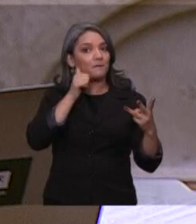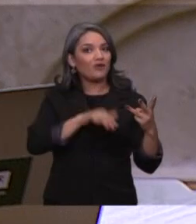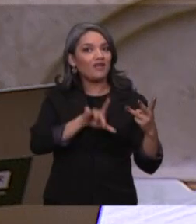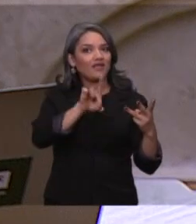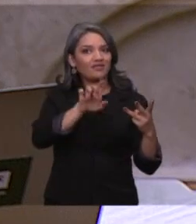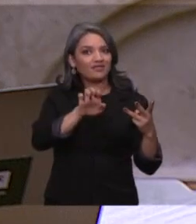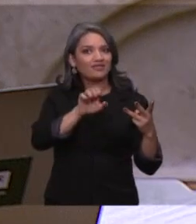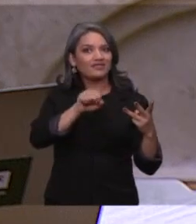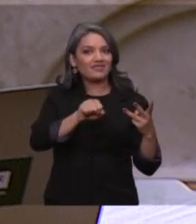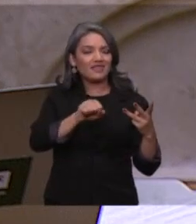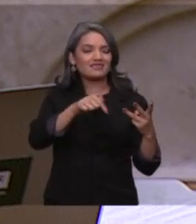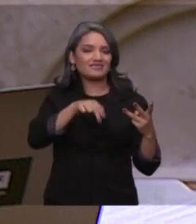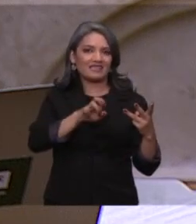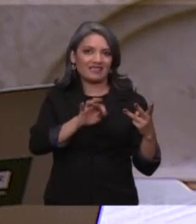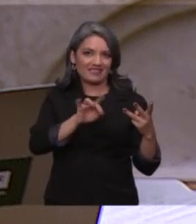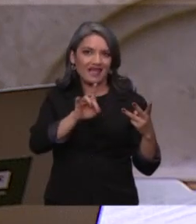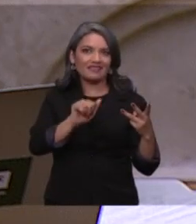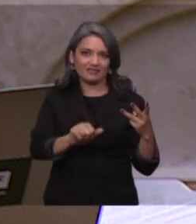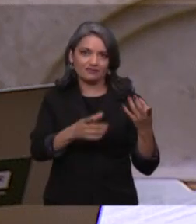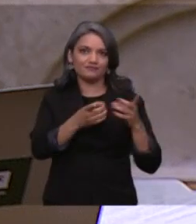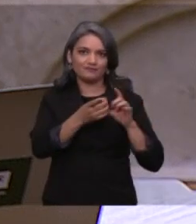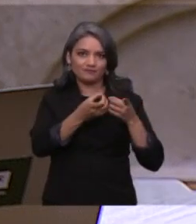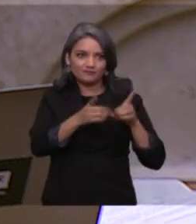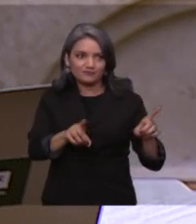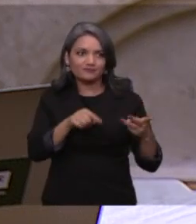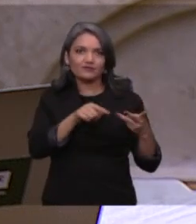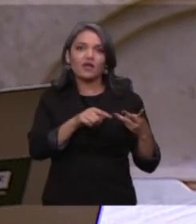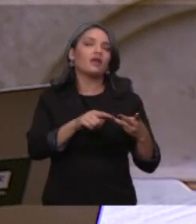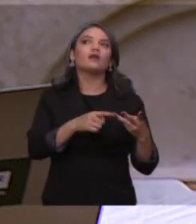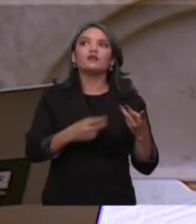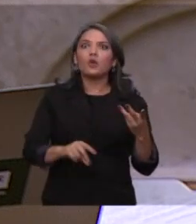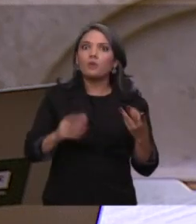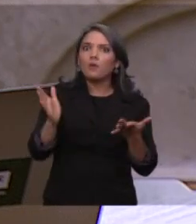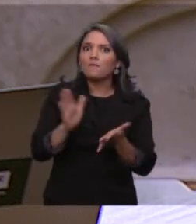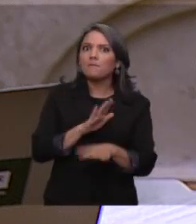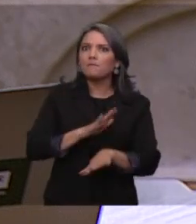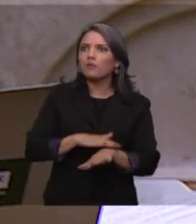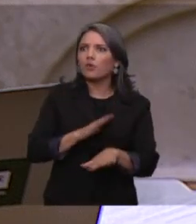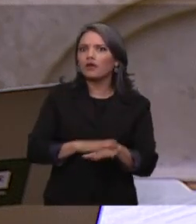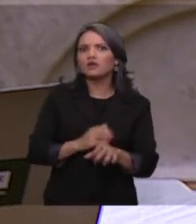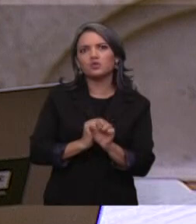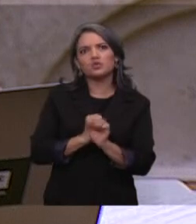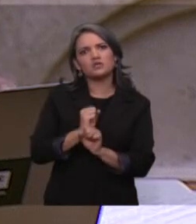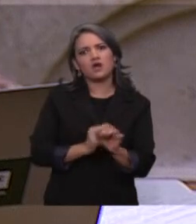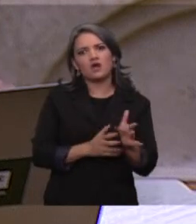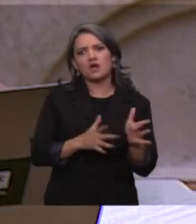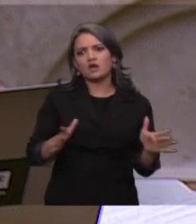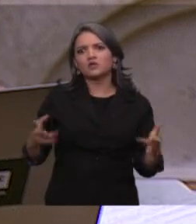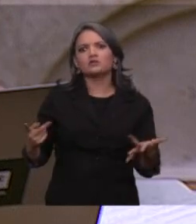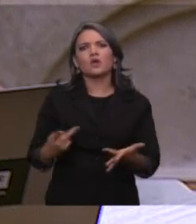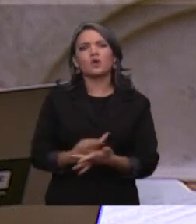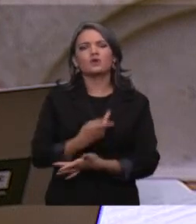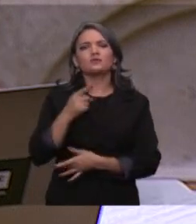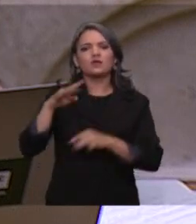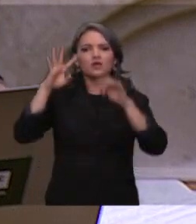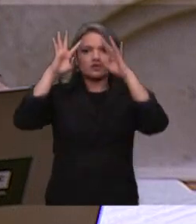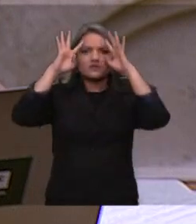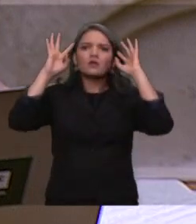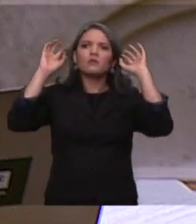muito tempo, os tribunais no país em geral, no Brasil, no Rio inclusive, mas no Brasil em